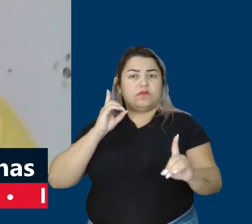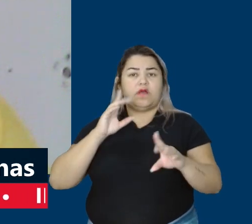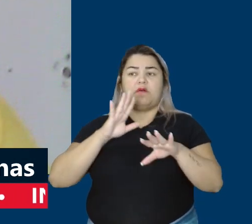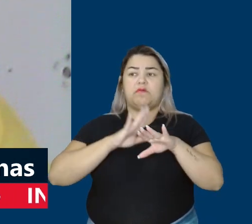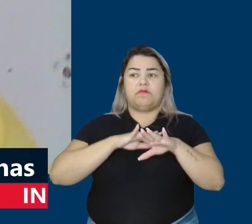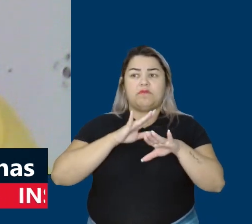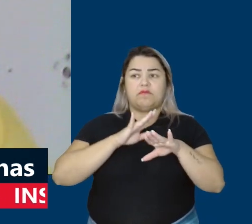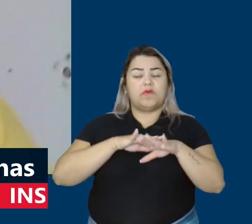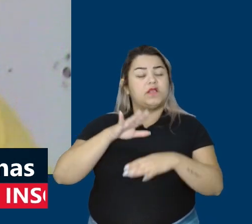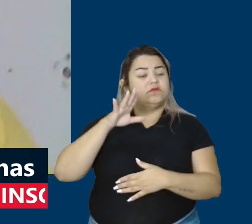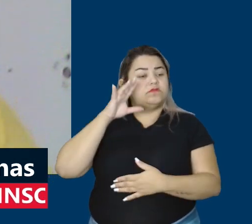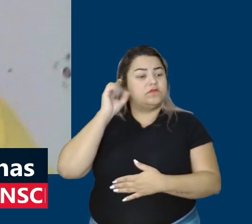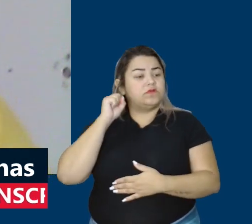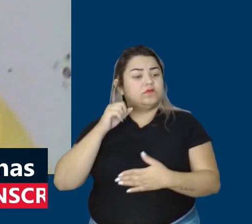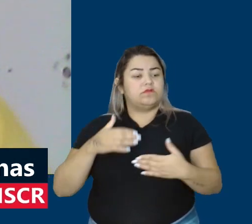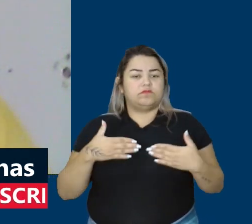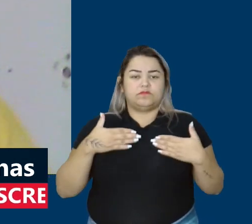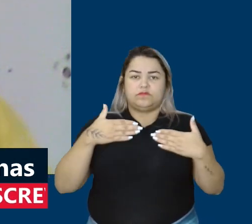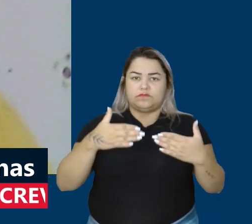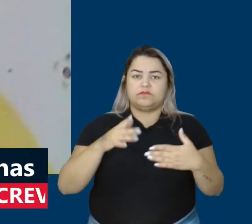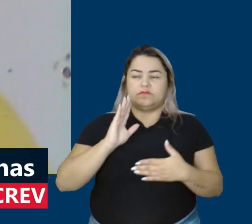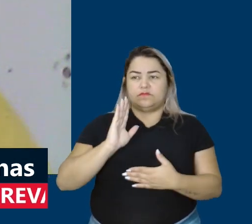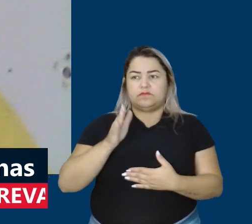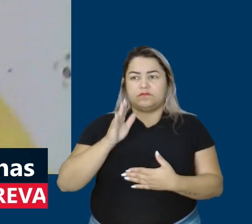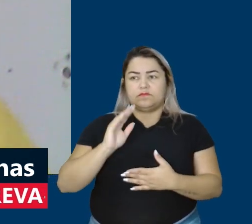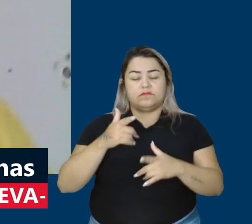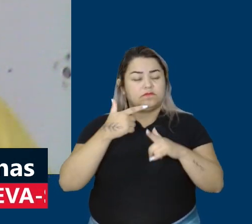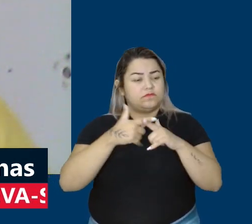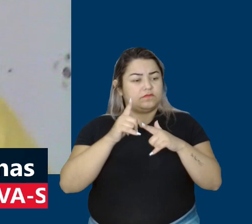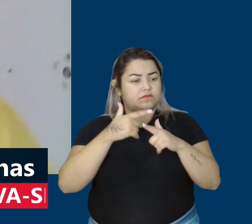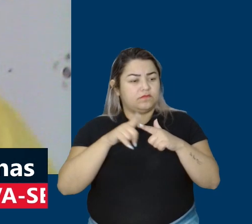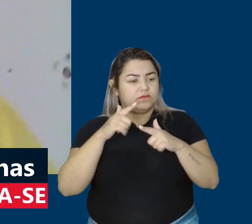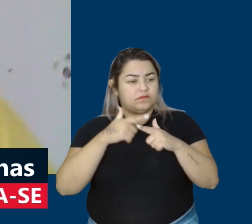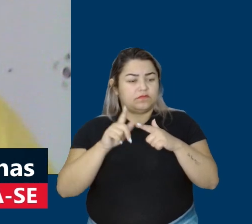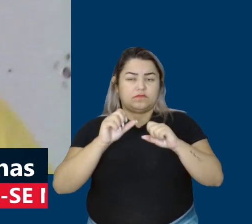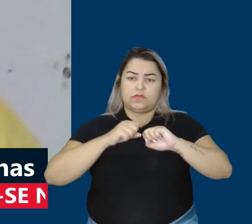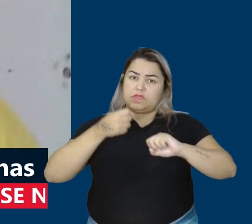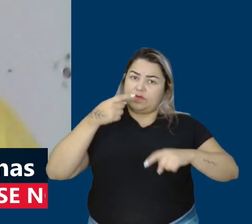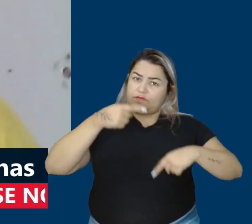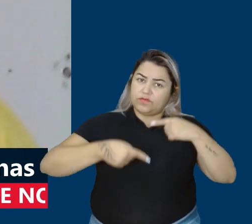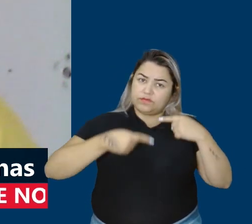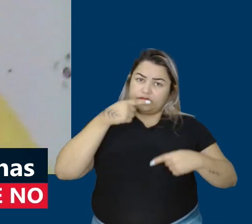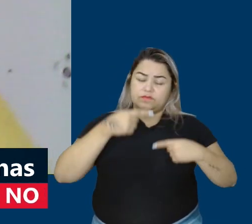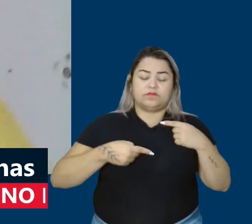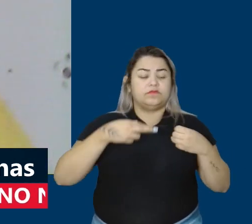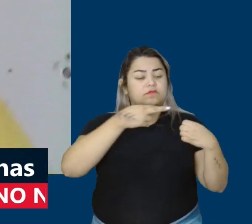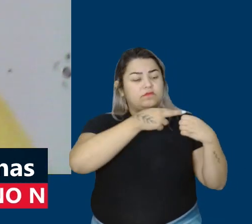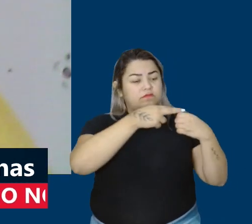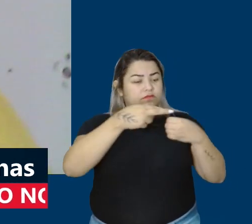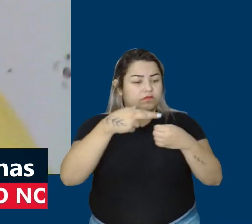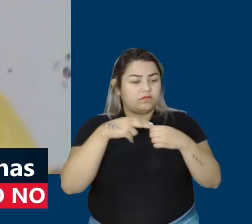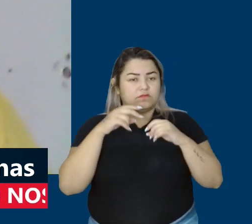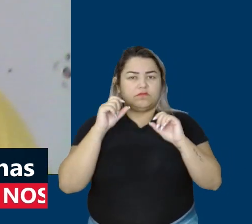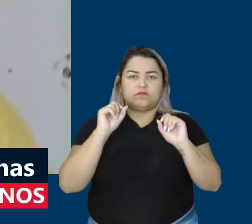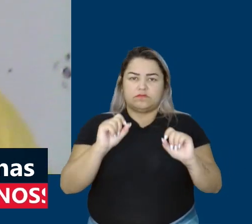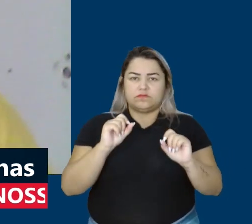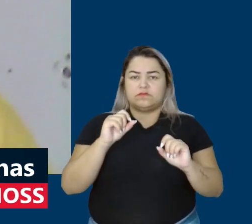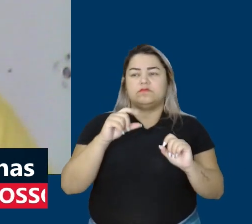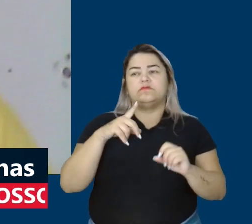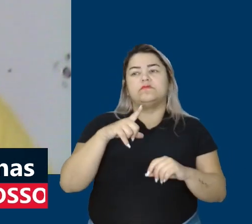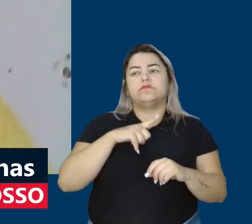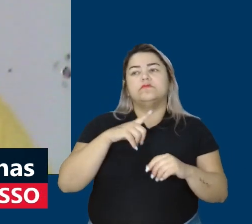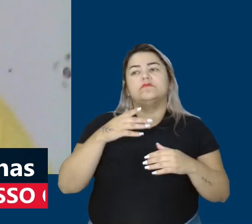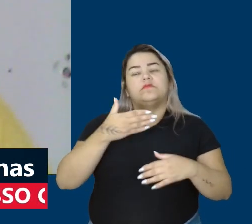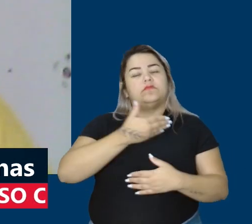mas ouvindo os ministérios, a gente também tem um problema muito grande político, né, na região, que tanto o